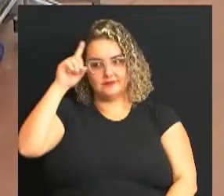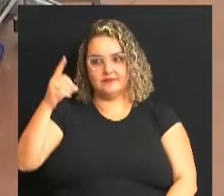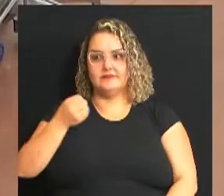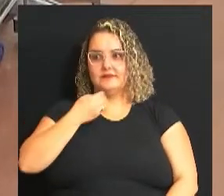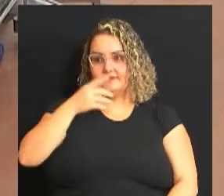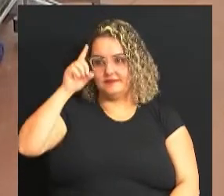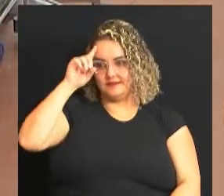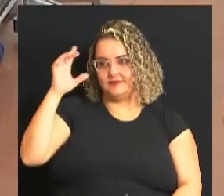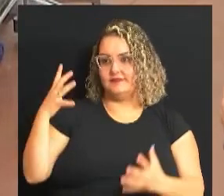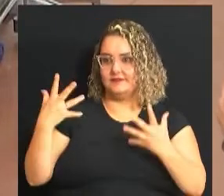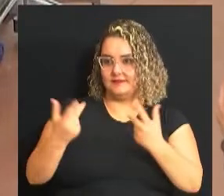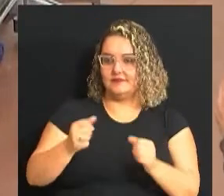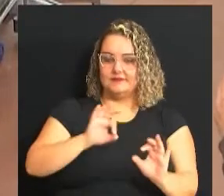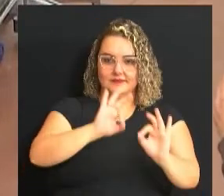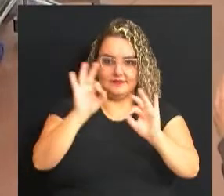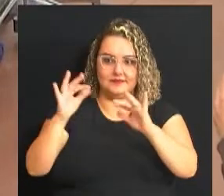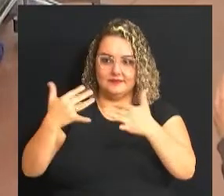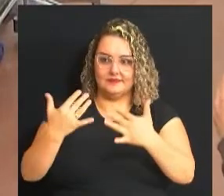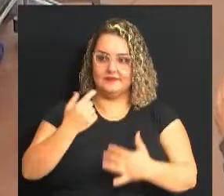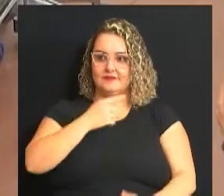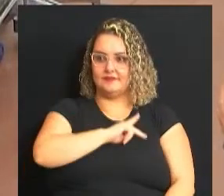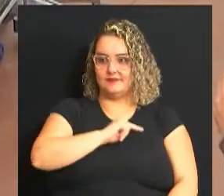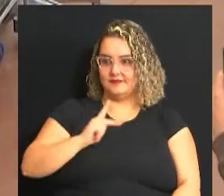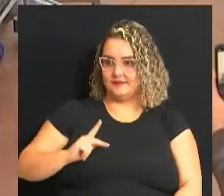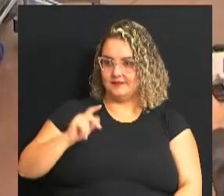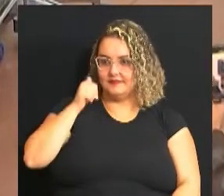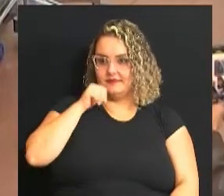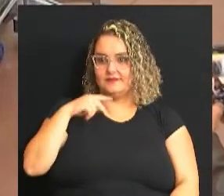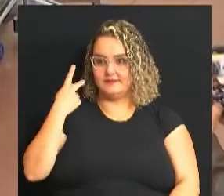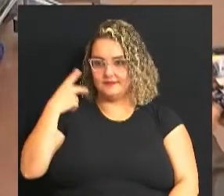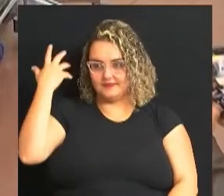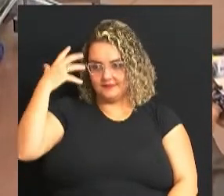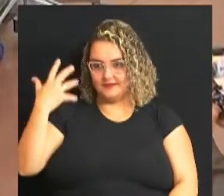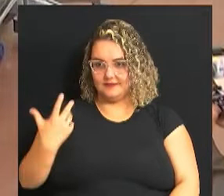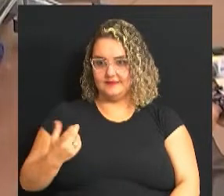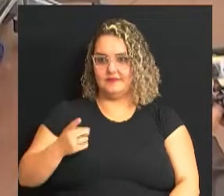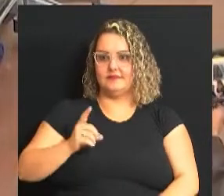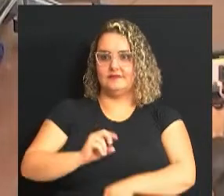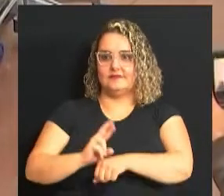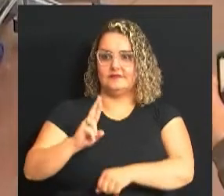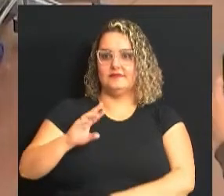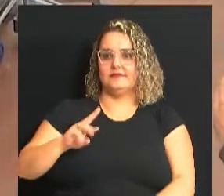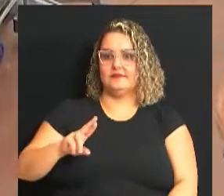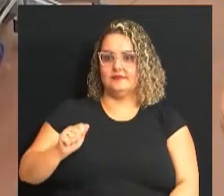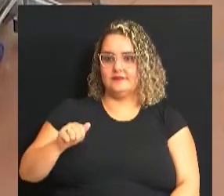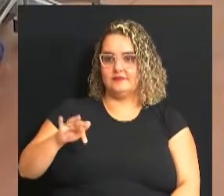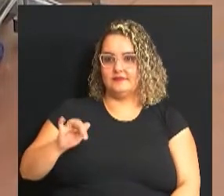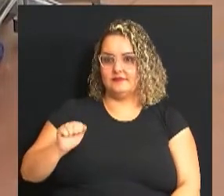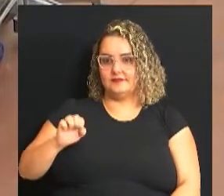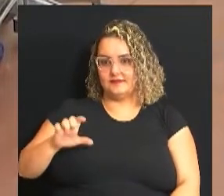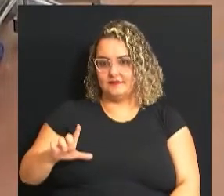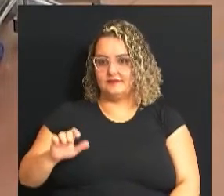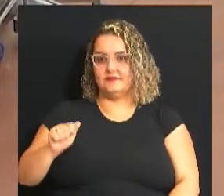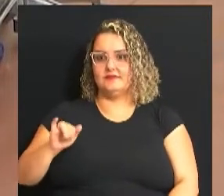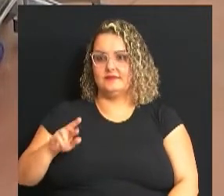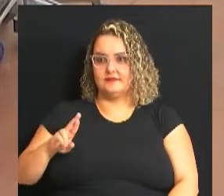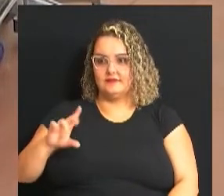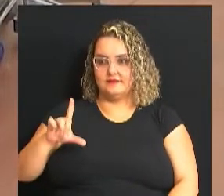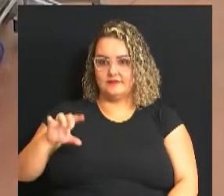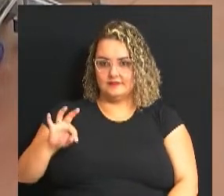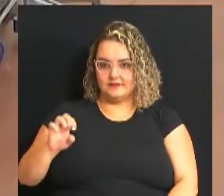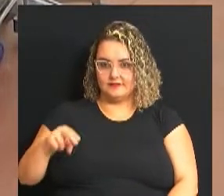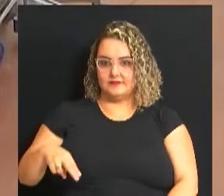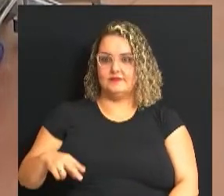Bom dia a todos que estão nos assistindo, presidente, vereadora Guida, doutor Rafael, Ayrton, a nossa presidente do